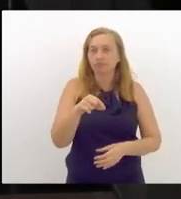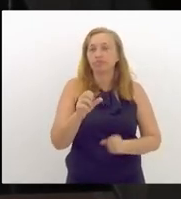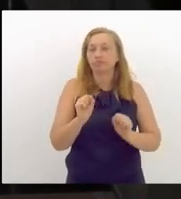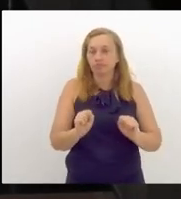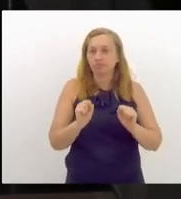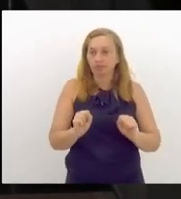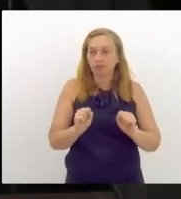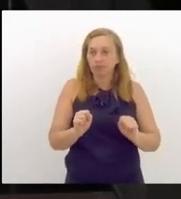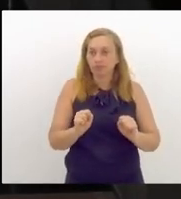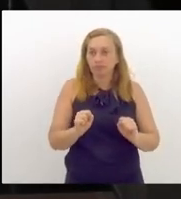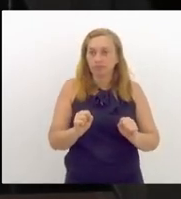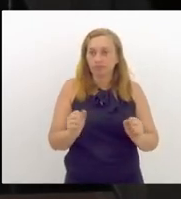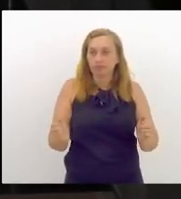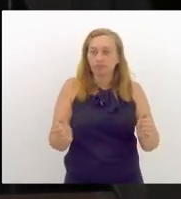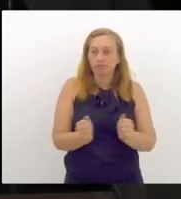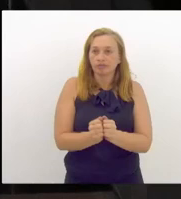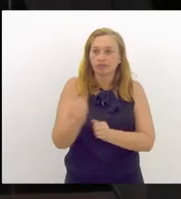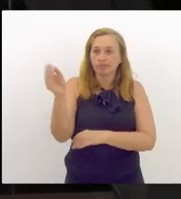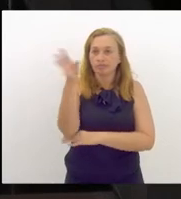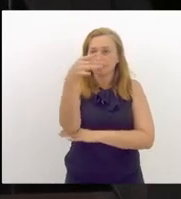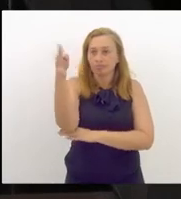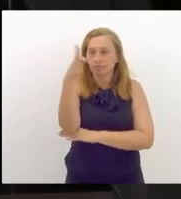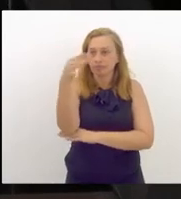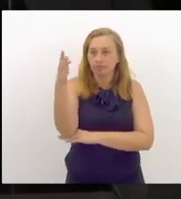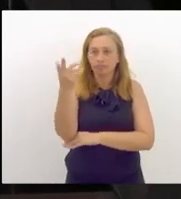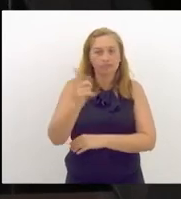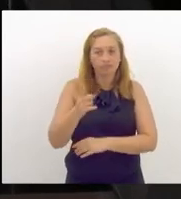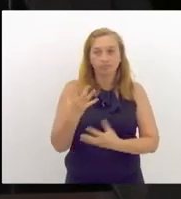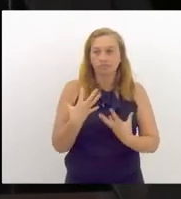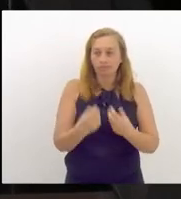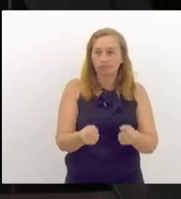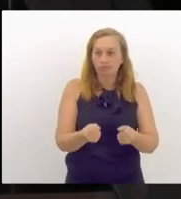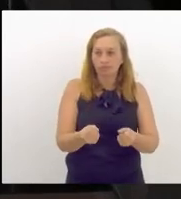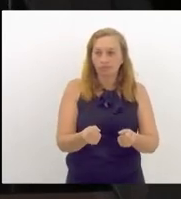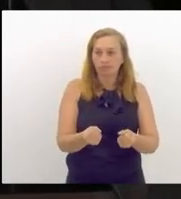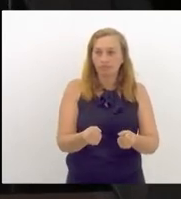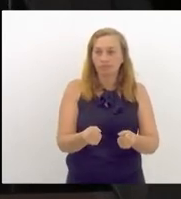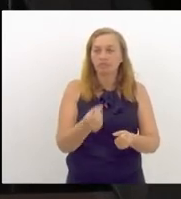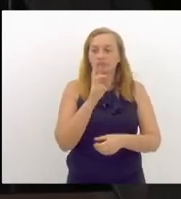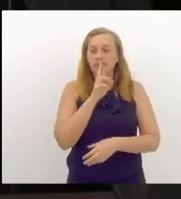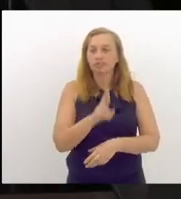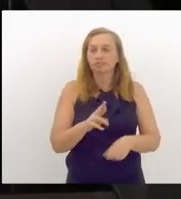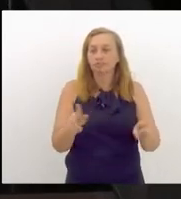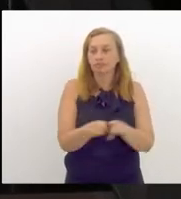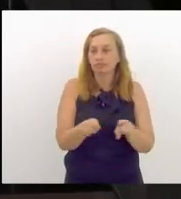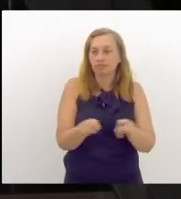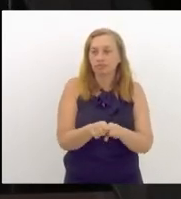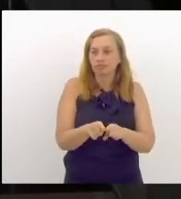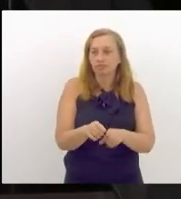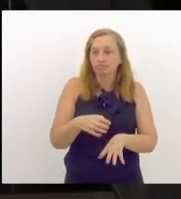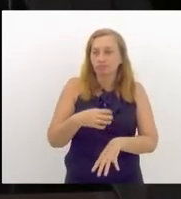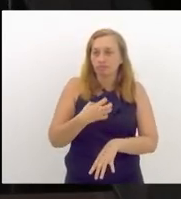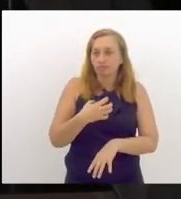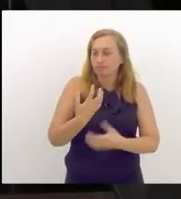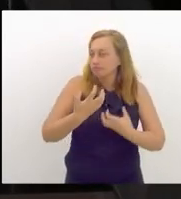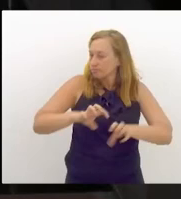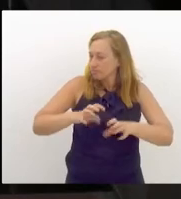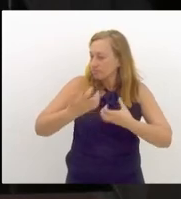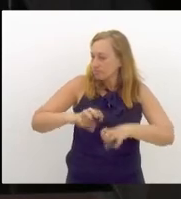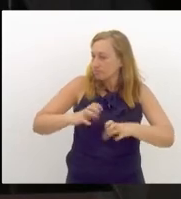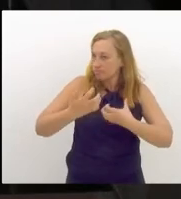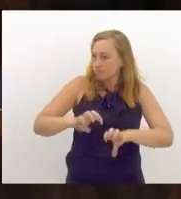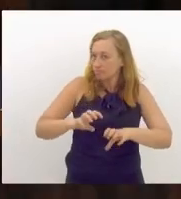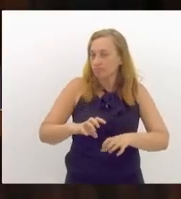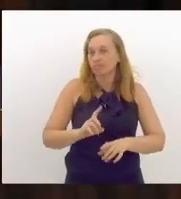pegando um pneu enrolado na bandeira do Brasil não aceitar o resultado tá aqui na porta da alerta também bolado Ah não quero não